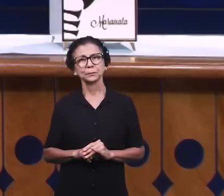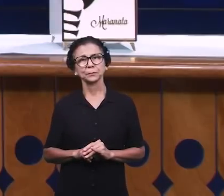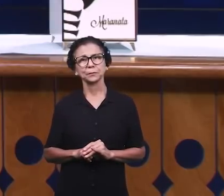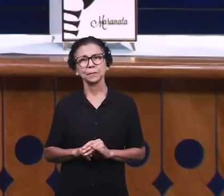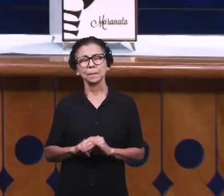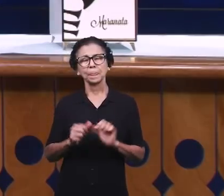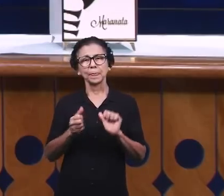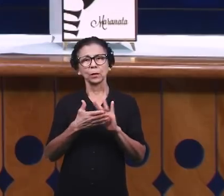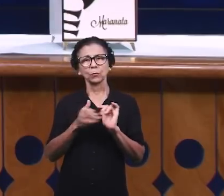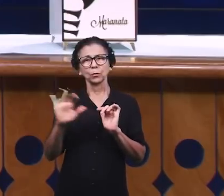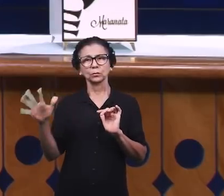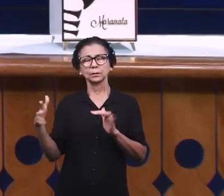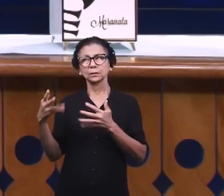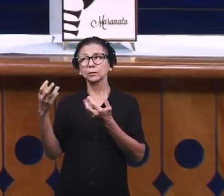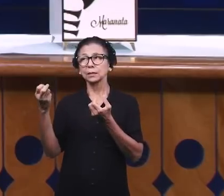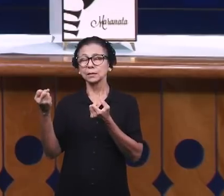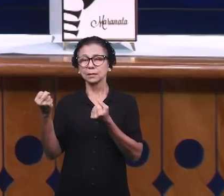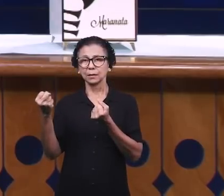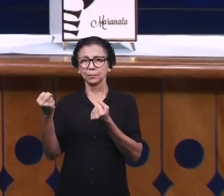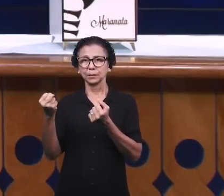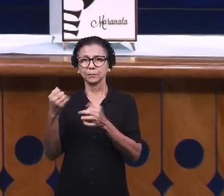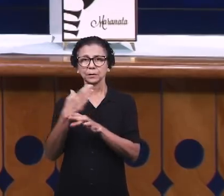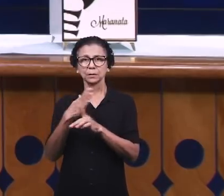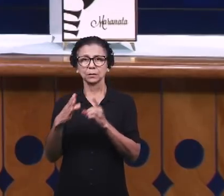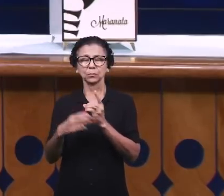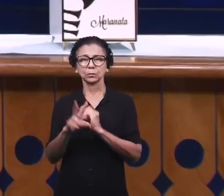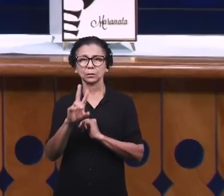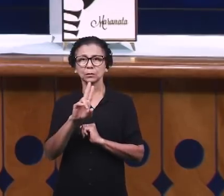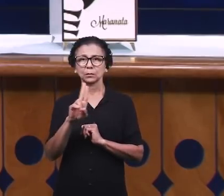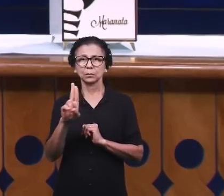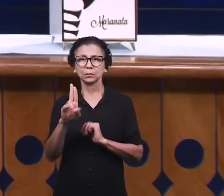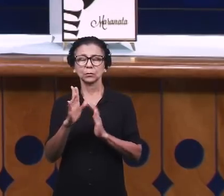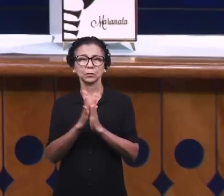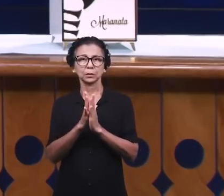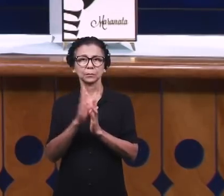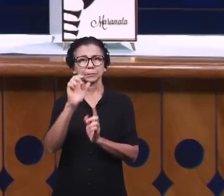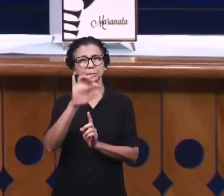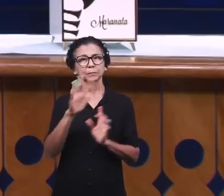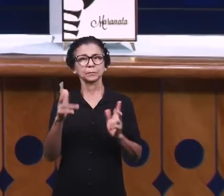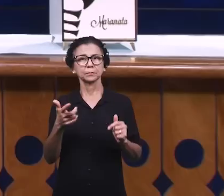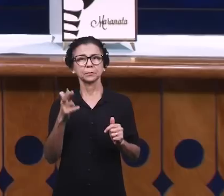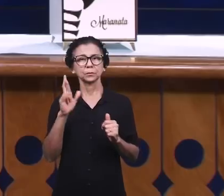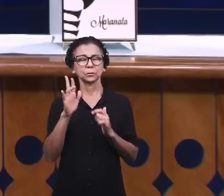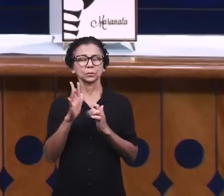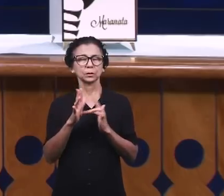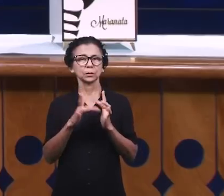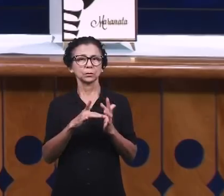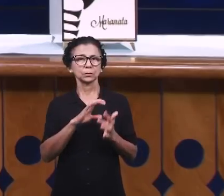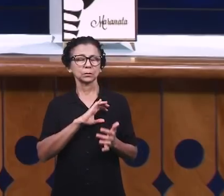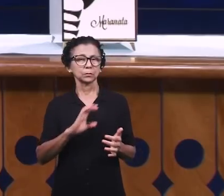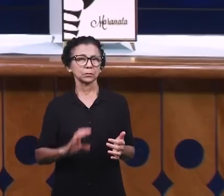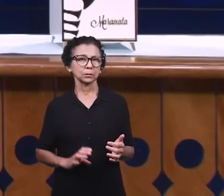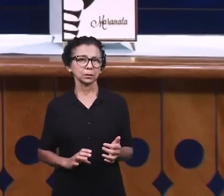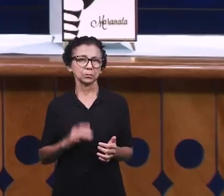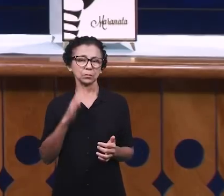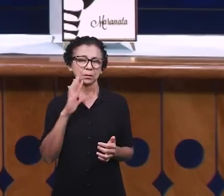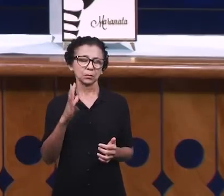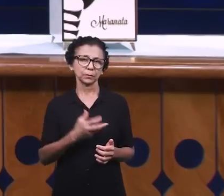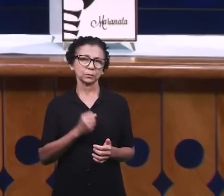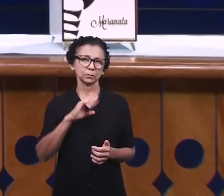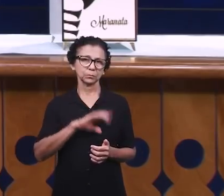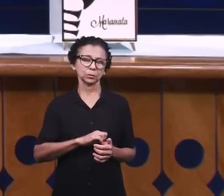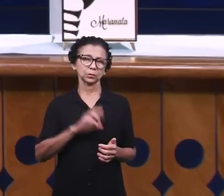altar o nosso louvor, a nossa adoração, o nosso culto dessa noite. E em teu nome dizemos que a graça maravilhosa do Senhor e Salvador Jesus Cristo, o amor